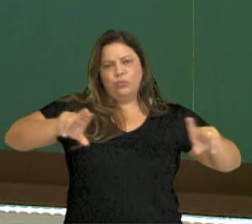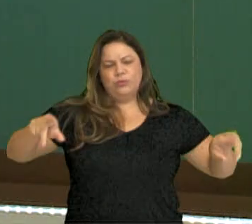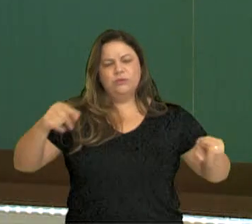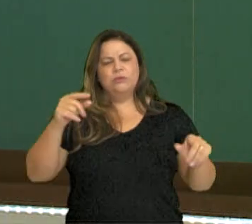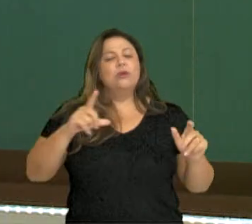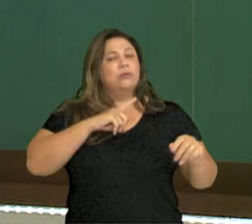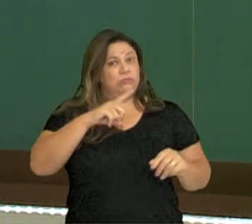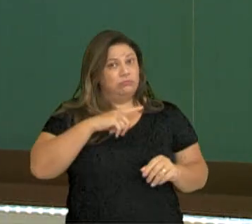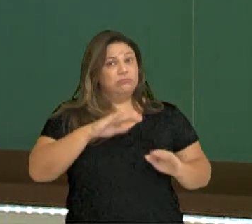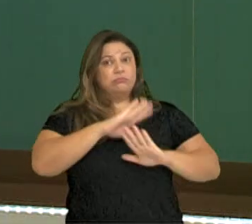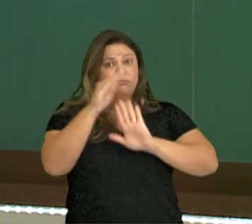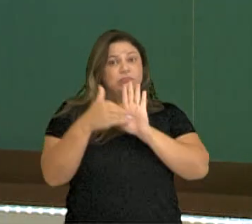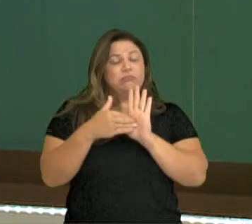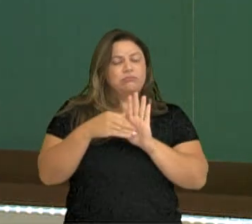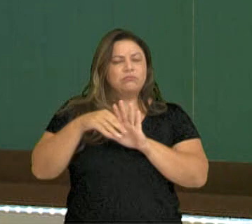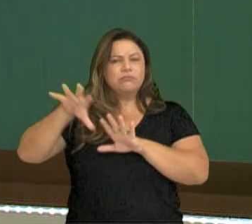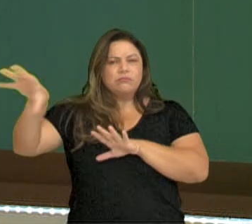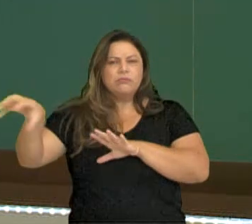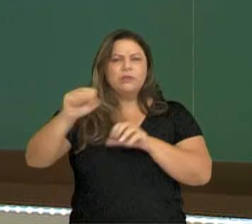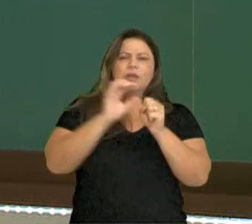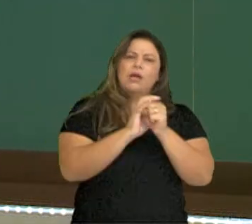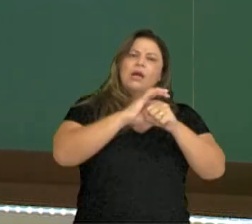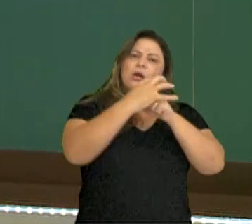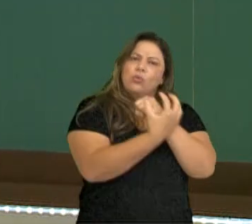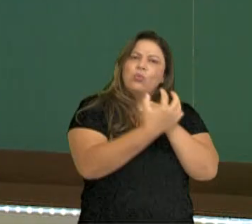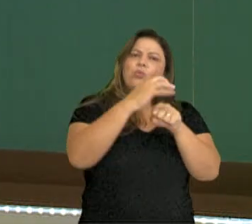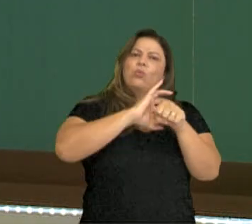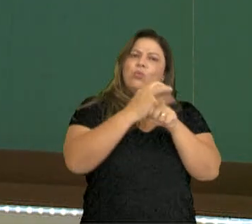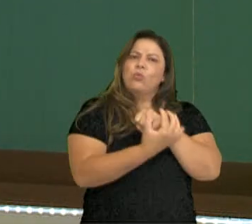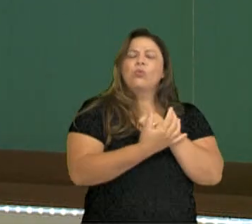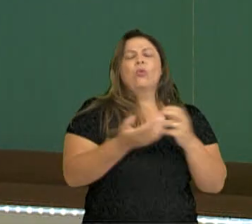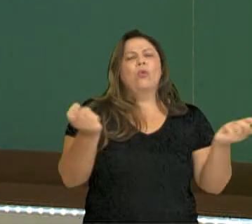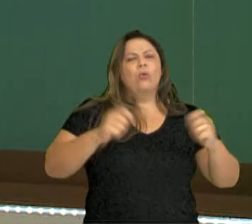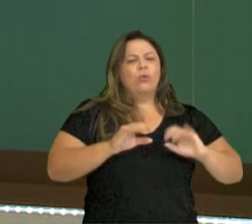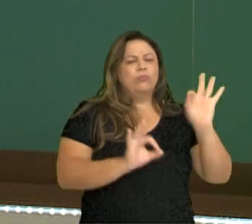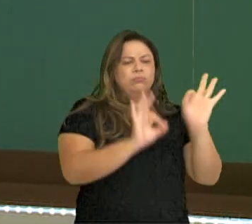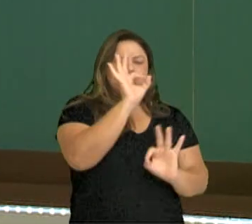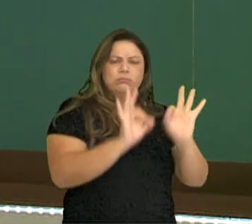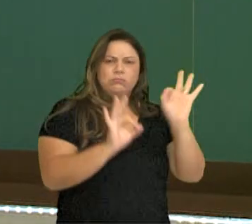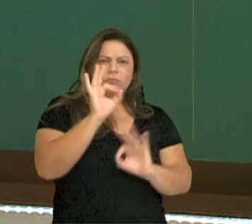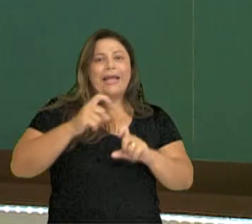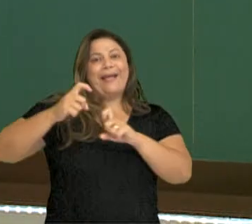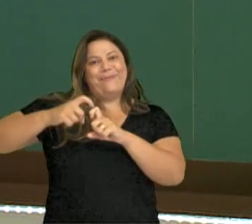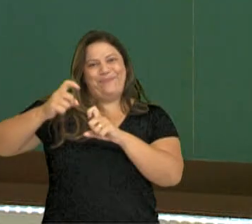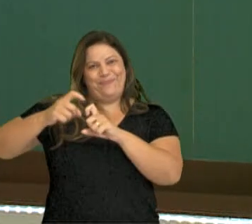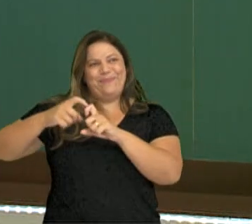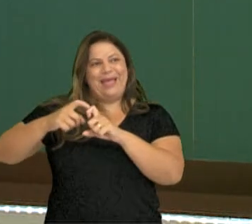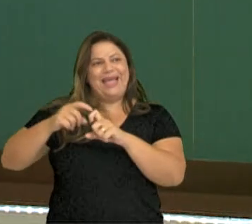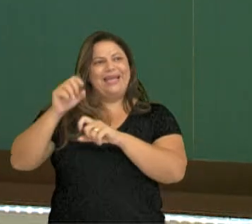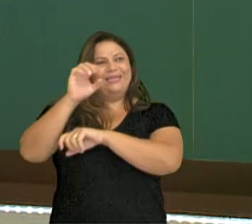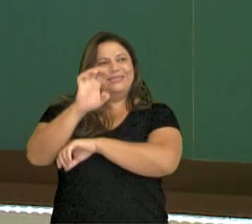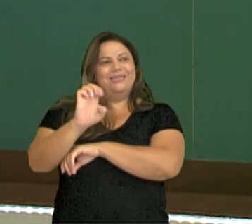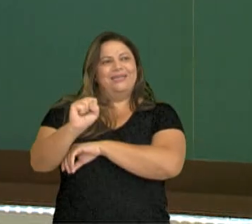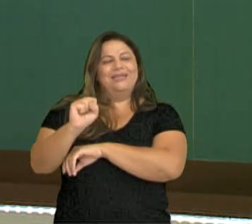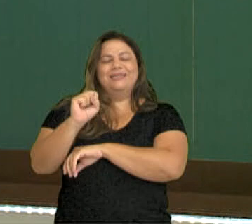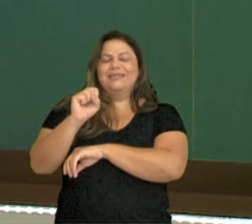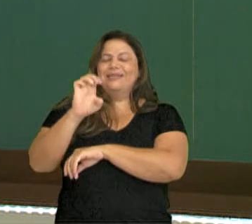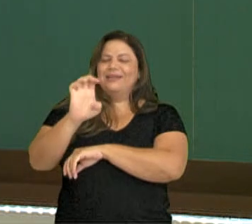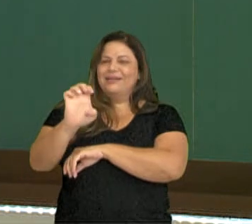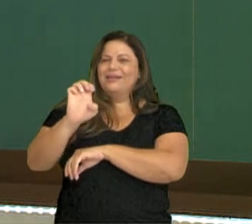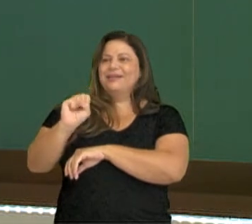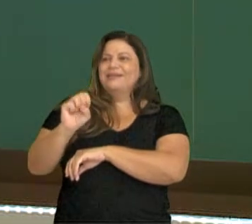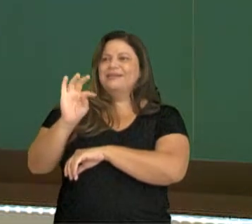para fazer o sequenciamento do coronavírus. Tá? Então, foi coordenado por uma equipe, pela médica Esther Sabino da USP. Então, todos